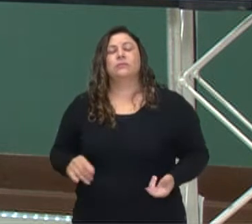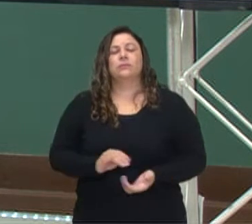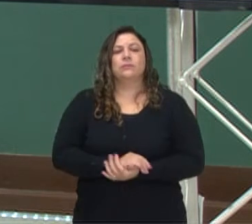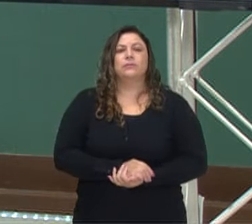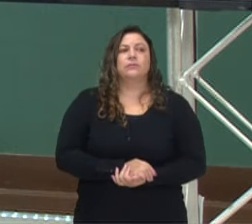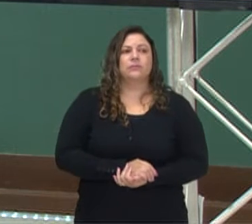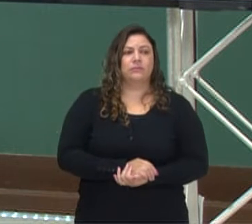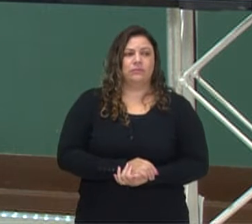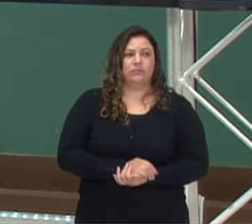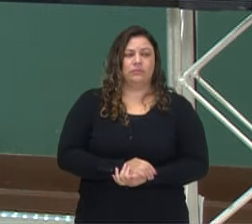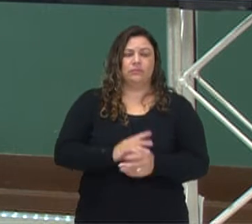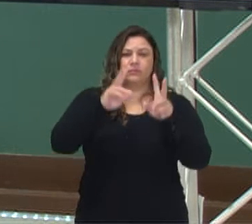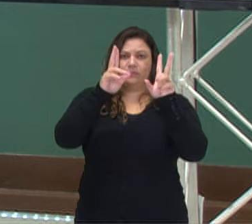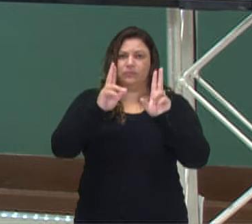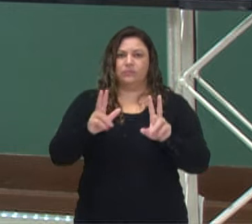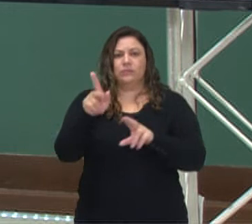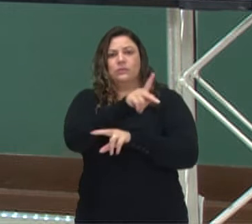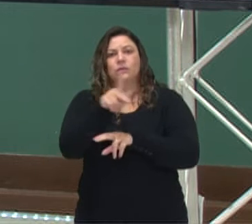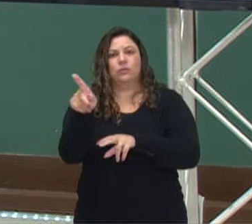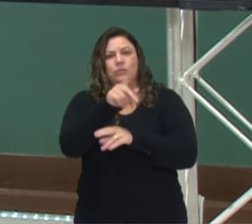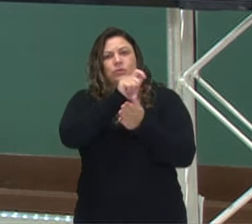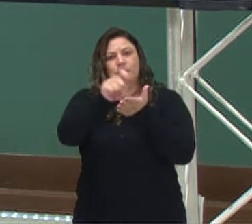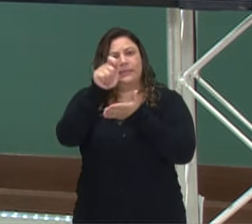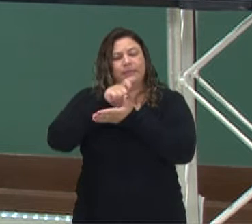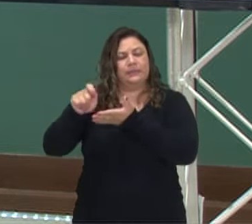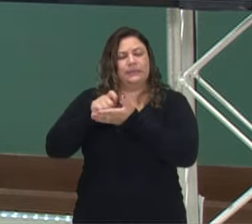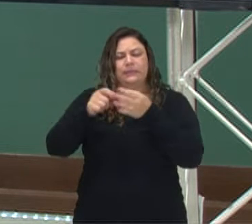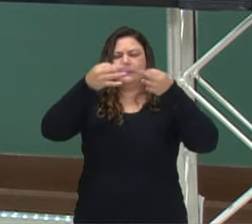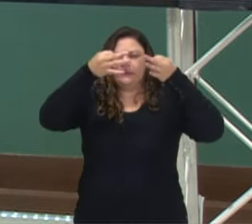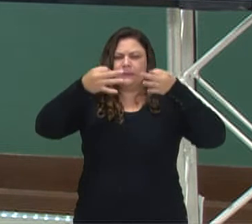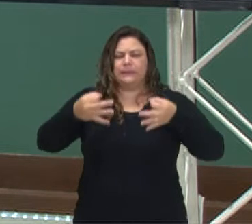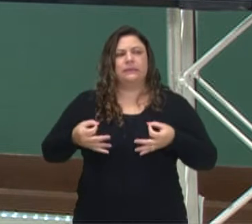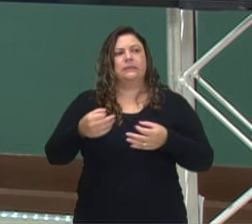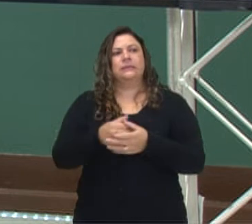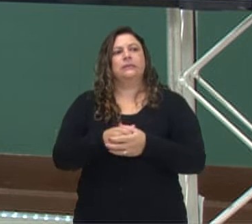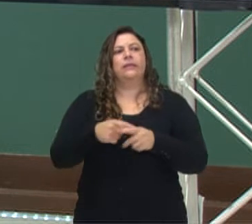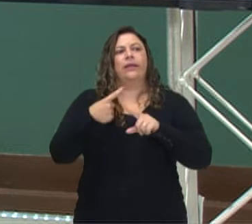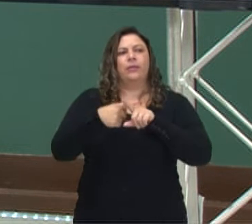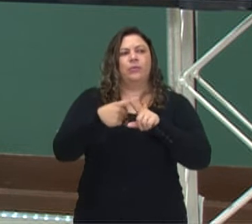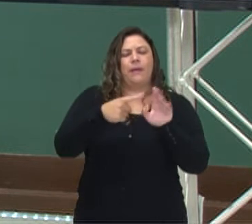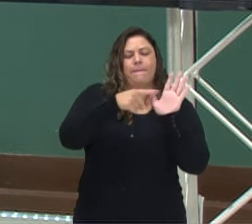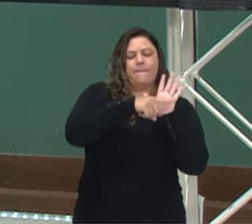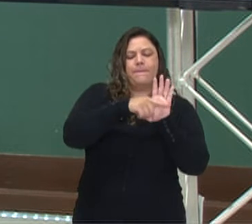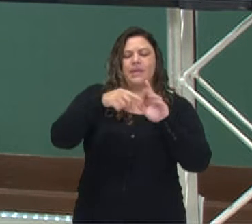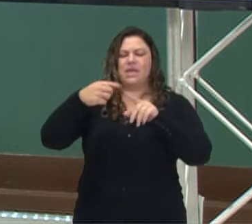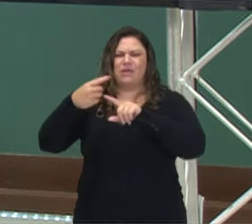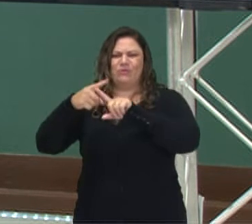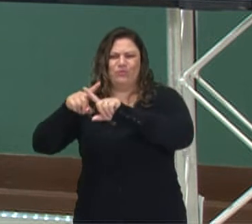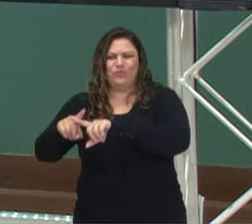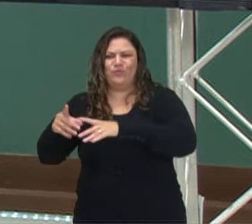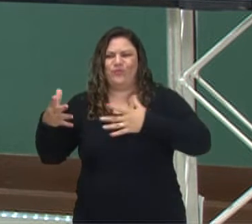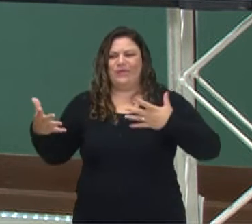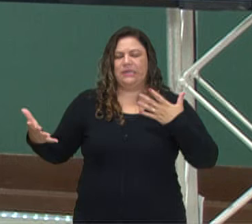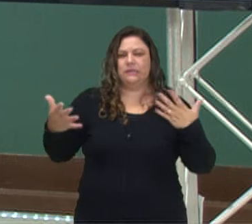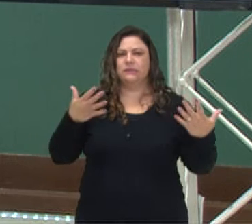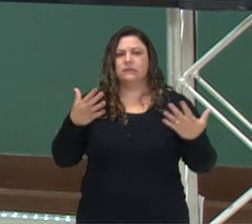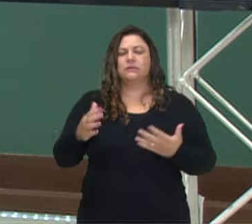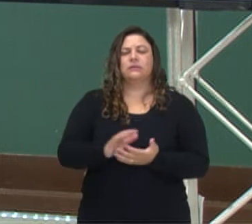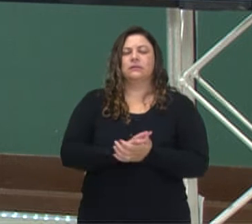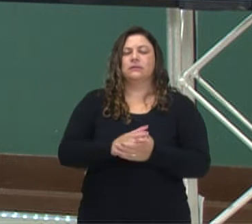tá? Do jeito que o professor está escrevendo, não está bem certinho, porque esse menos está junto com esse vezes aqui, mas vai me acompanhando para você não se